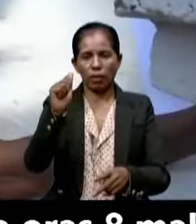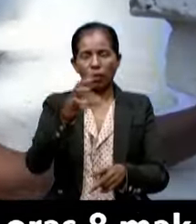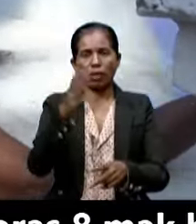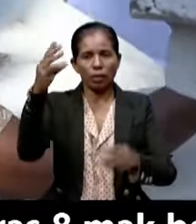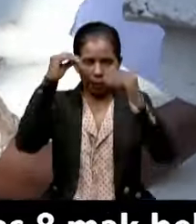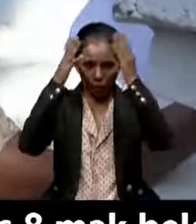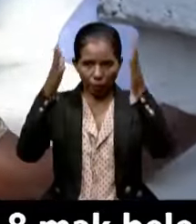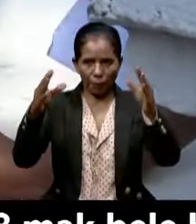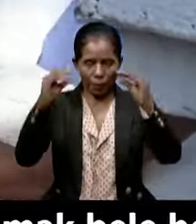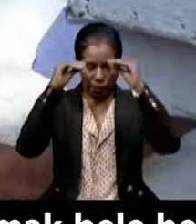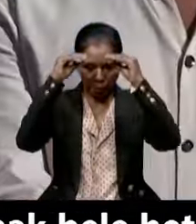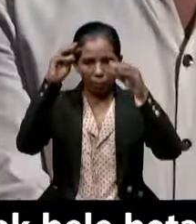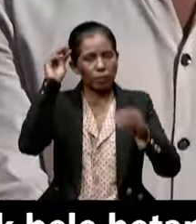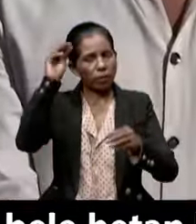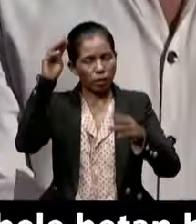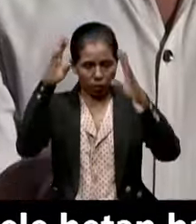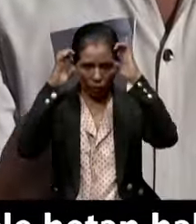posisau Ministério da Educação ni makane